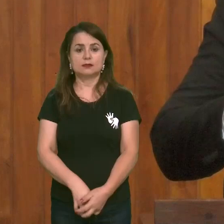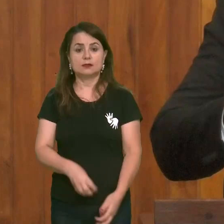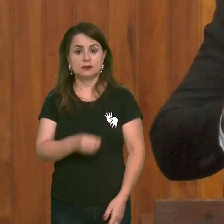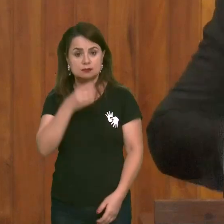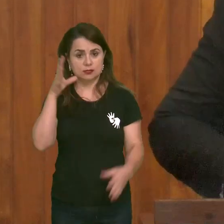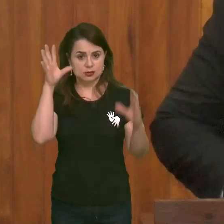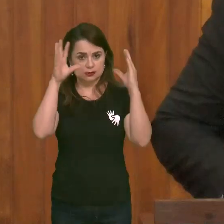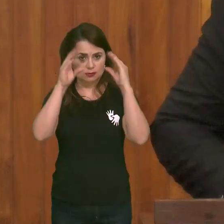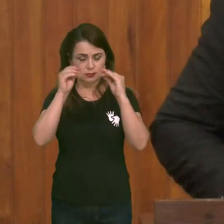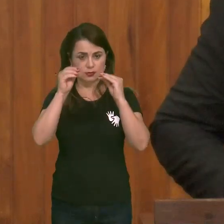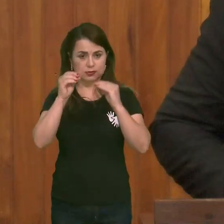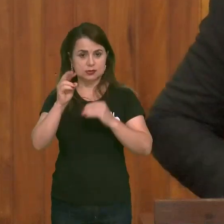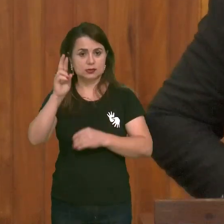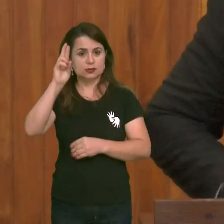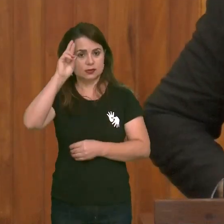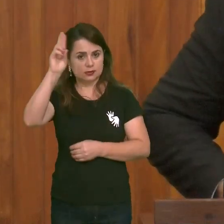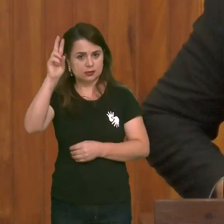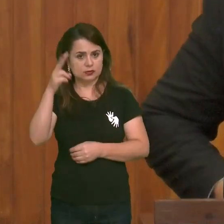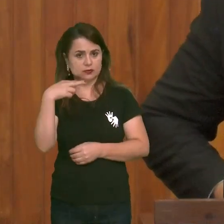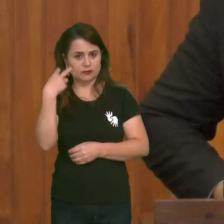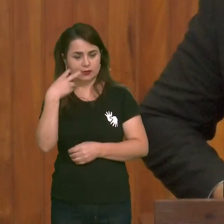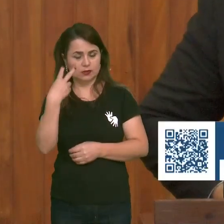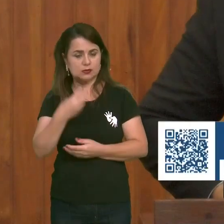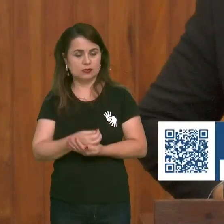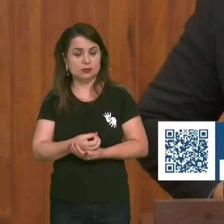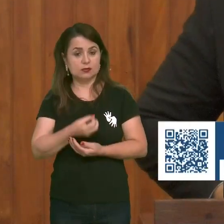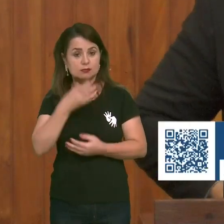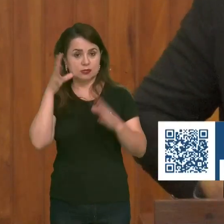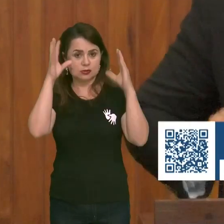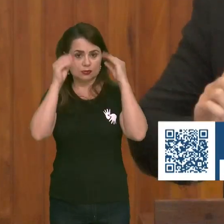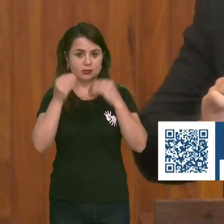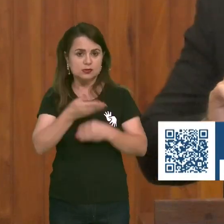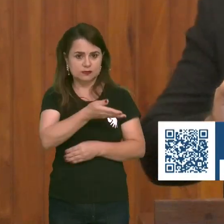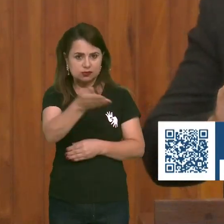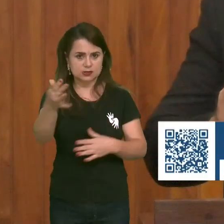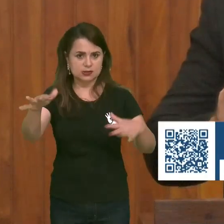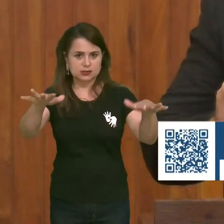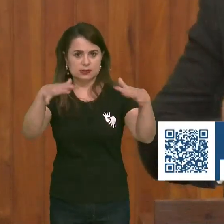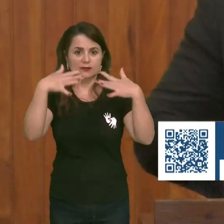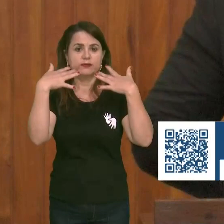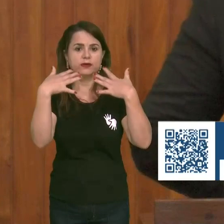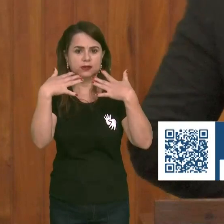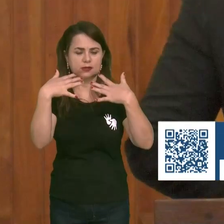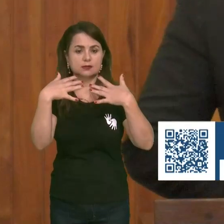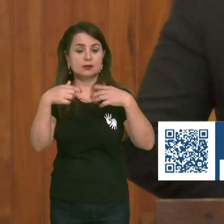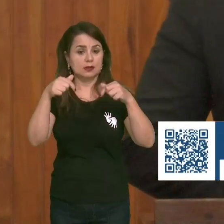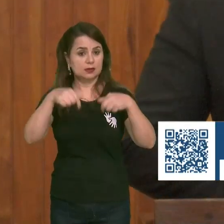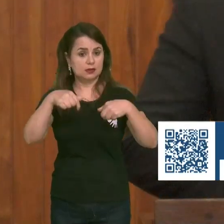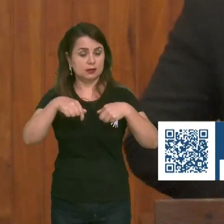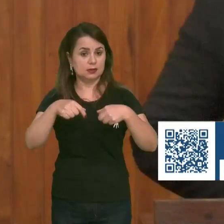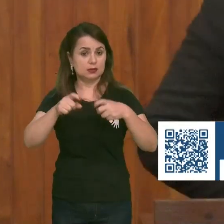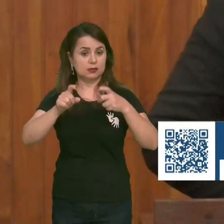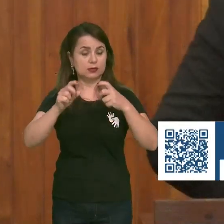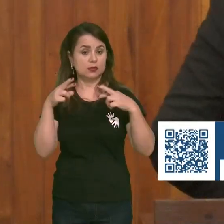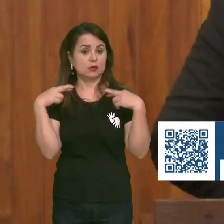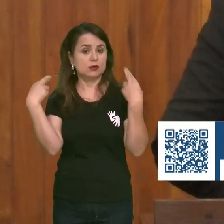Boa noite senhores vereadores boa noite todos que nos assistem nos ouvem